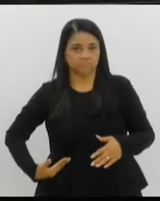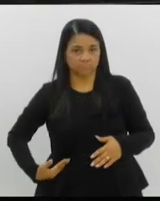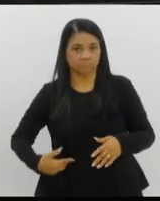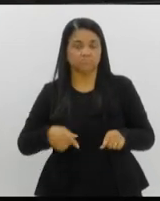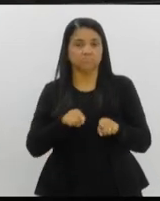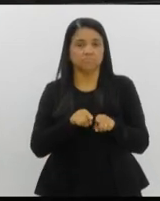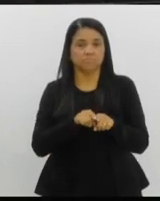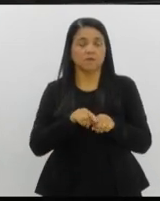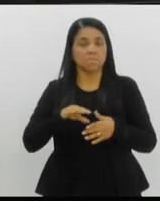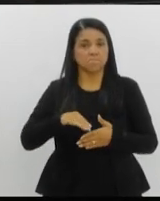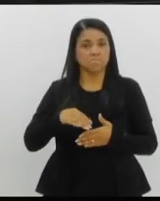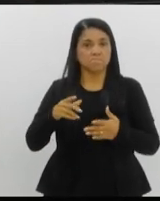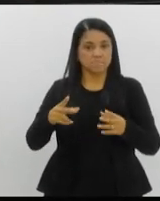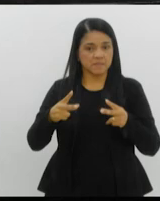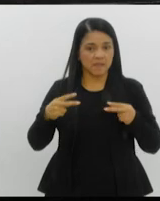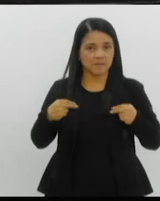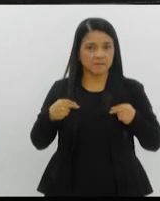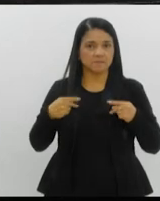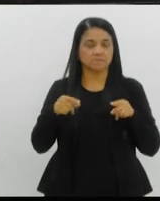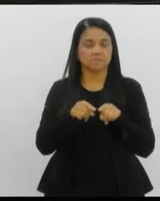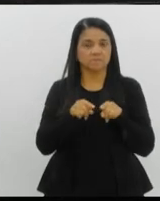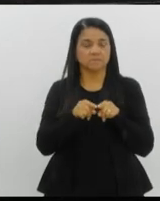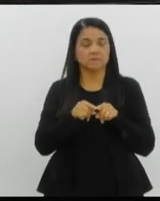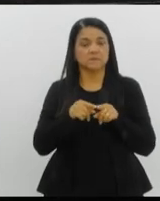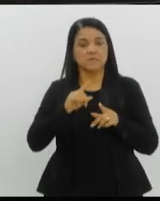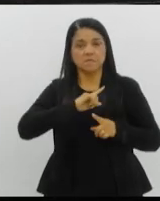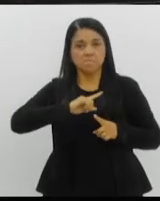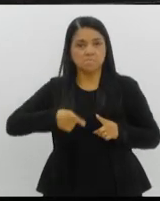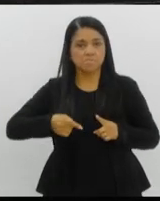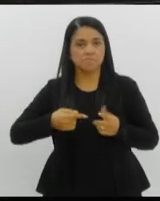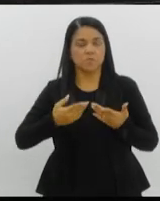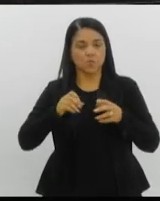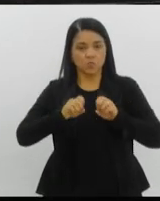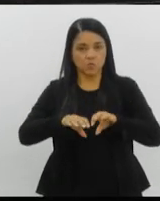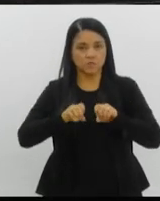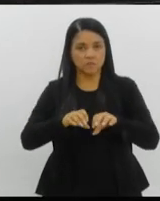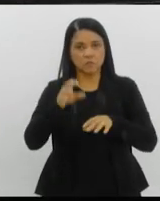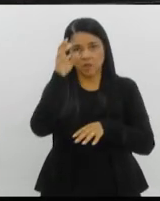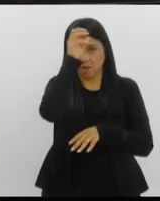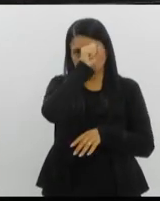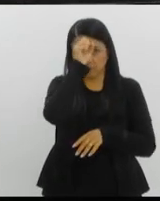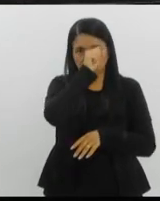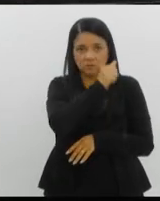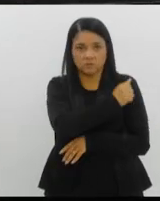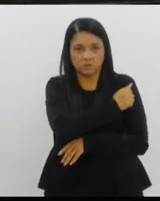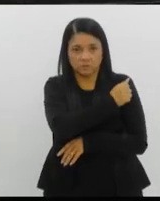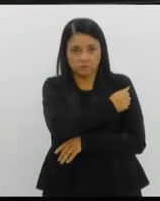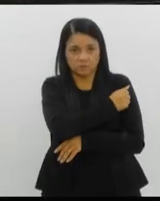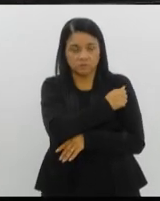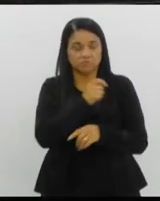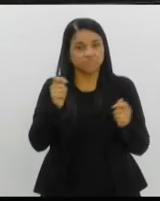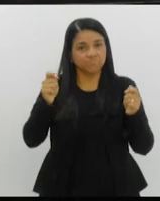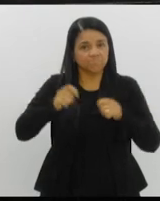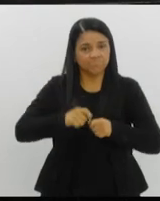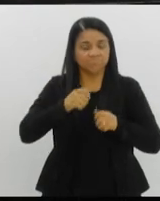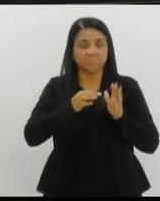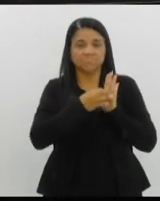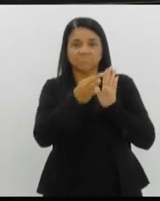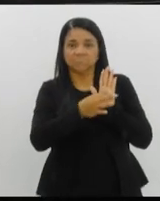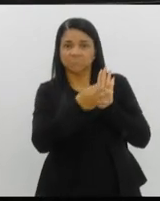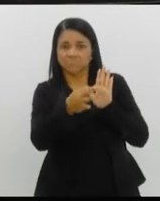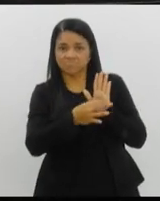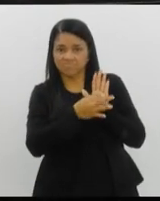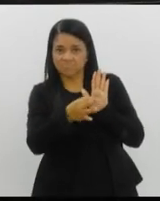o exercício pleno do ensino e aprendizagem por parte dos alunos, estimulando a sua capacidade crítica e